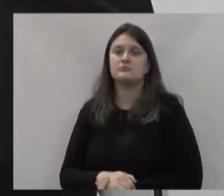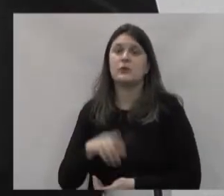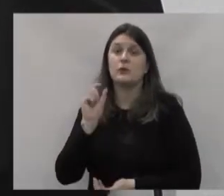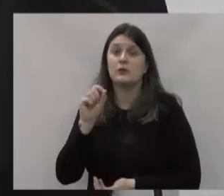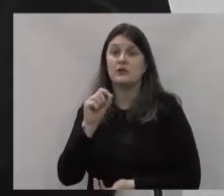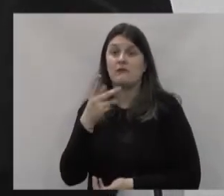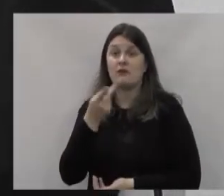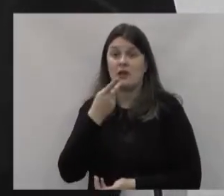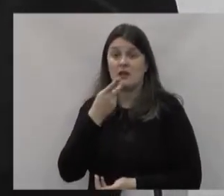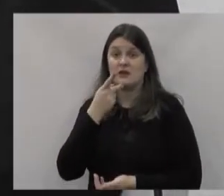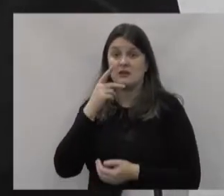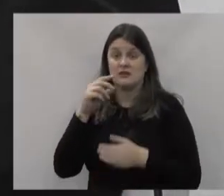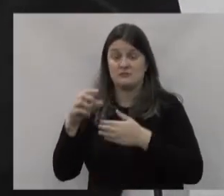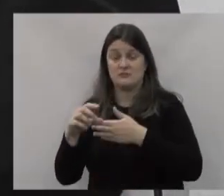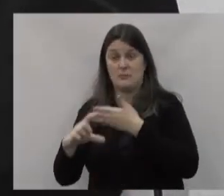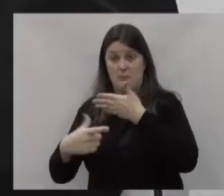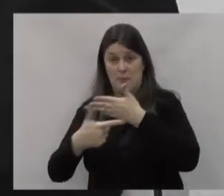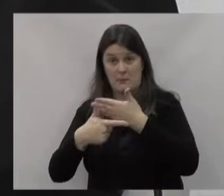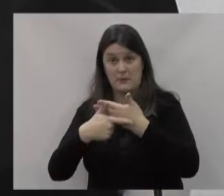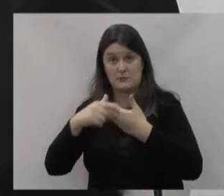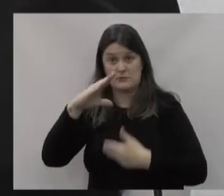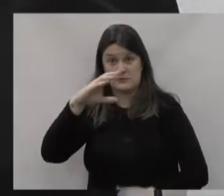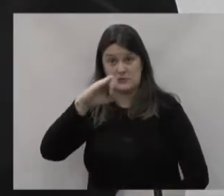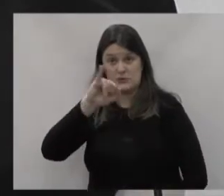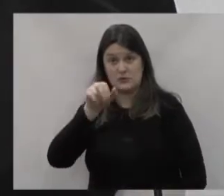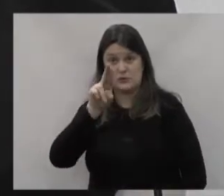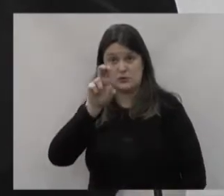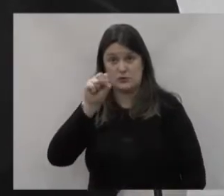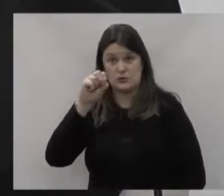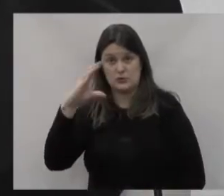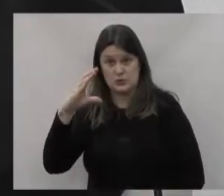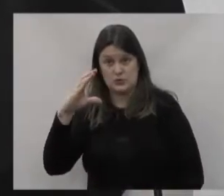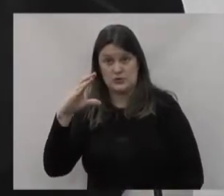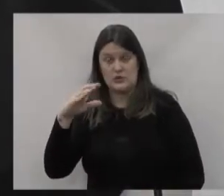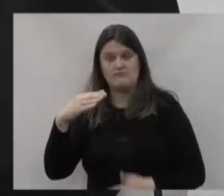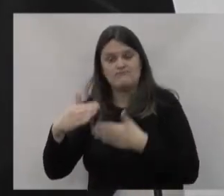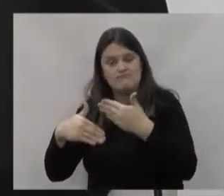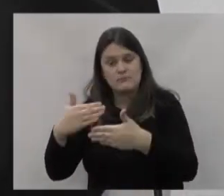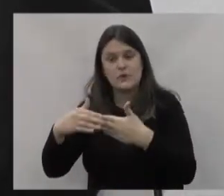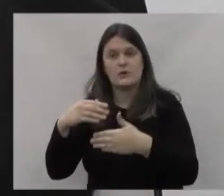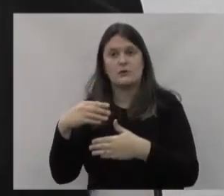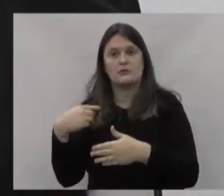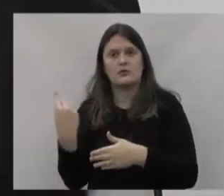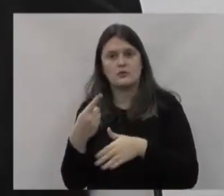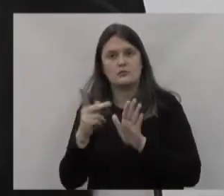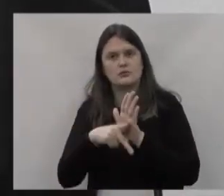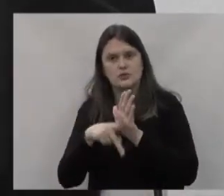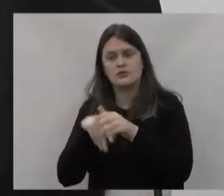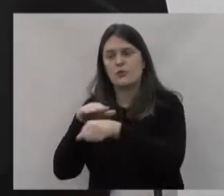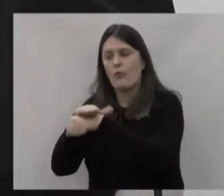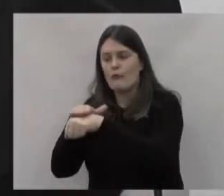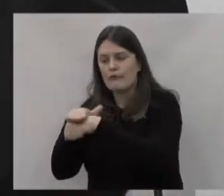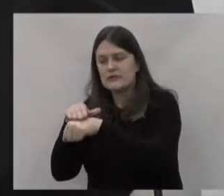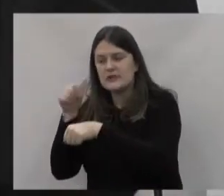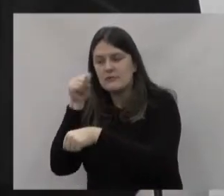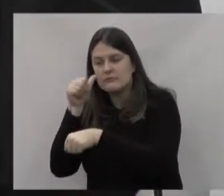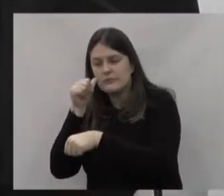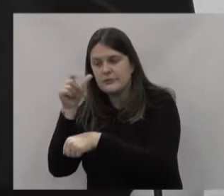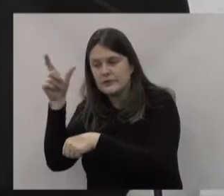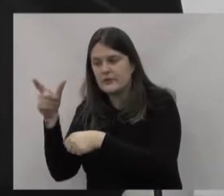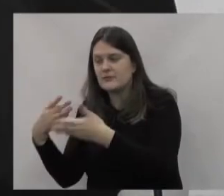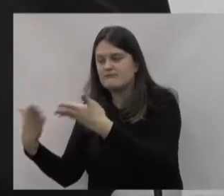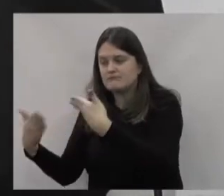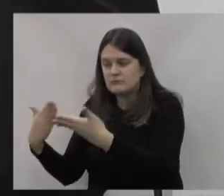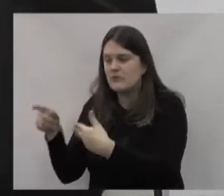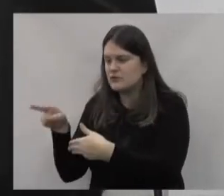que tem a dizer sobre o Sejusc é isso, em relação aos nossos projetos. Primeiro passo, onde a gente fala com a vítima, tenta falar para ela